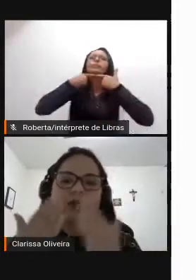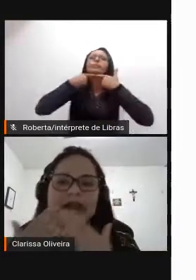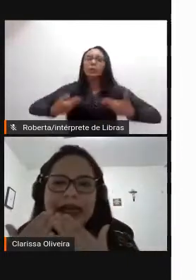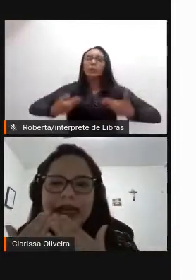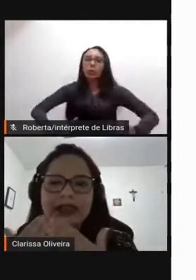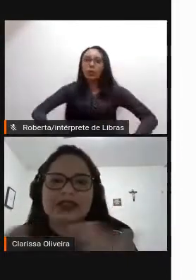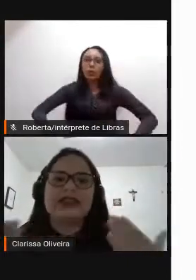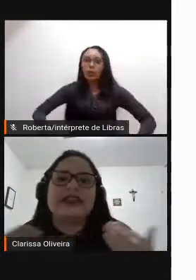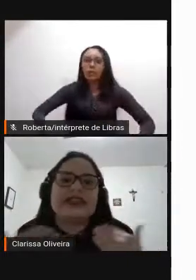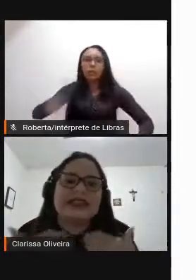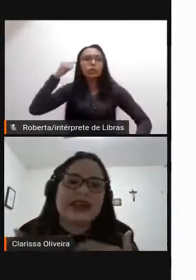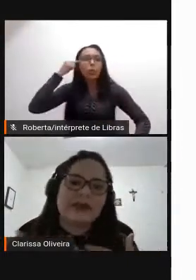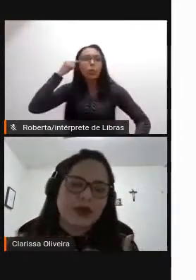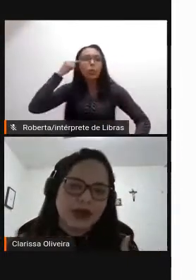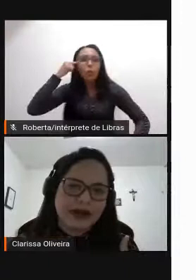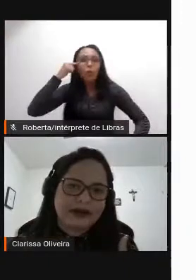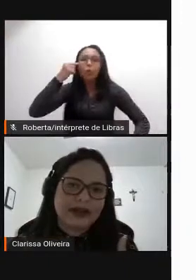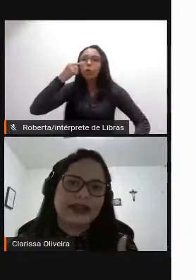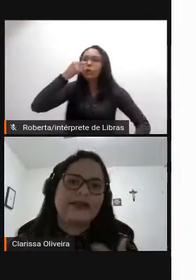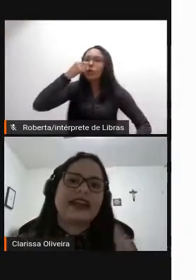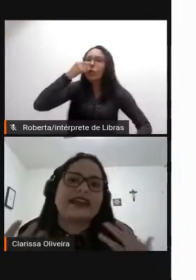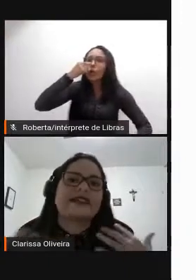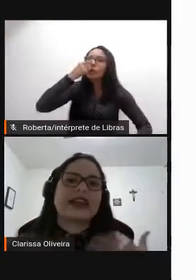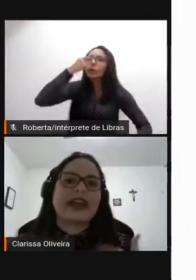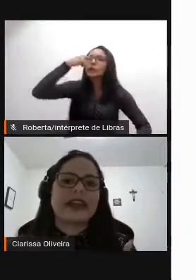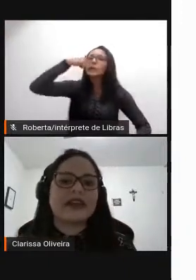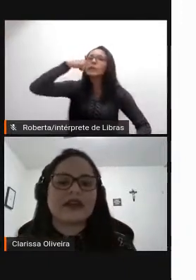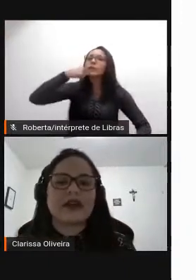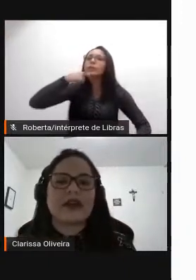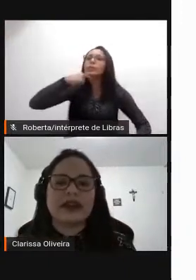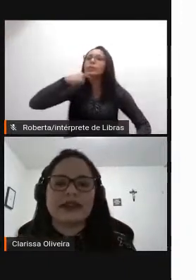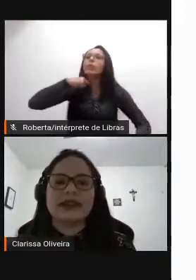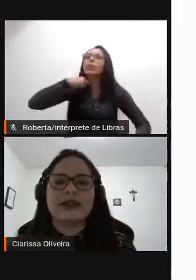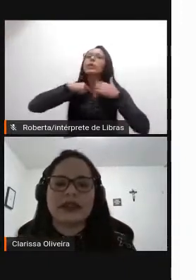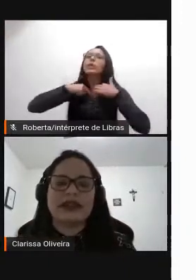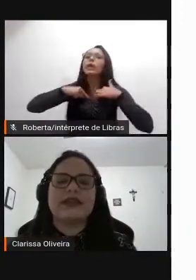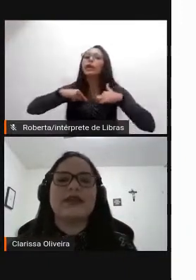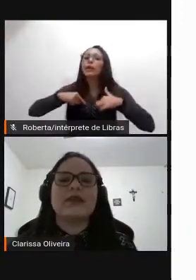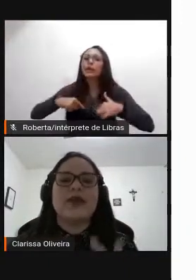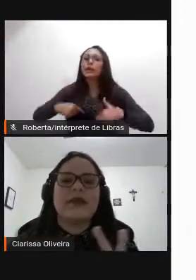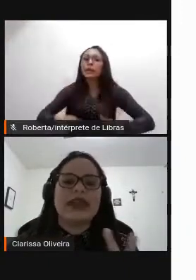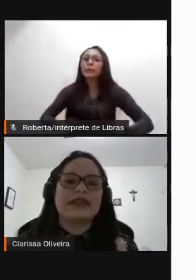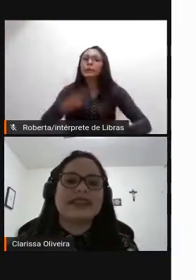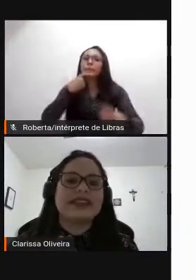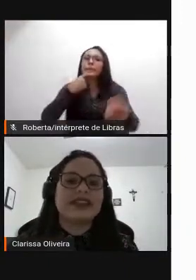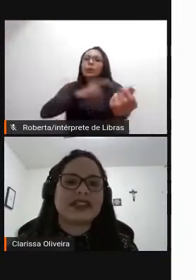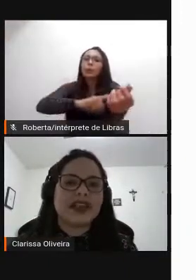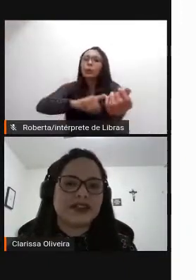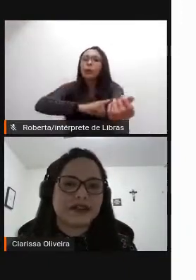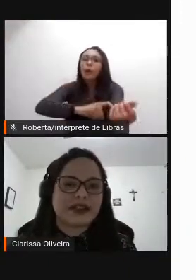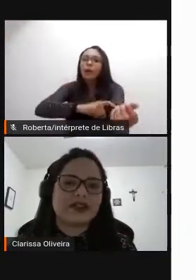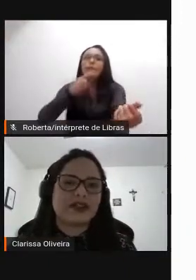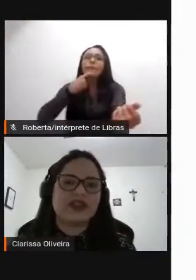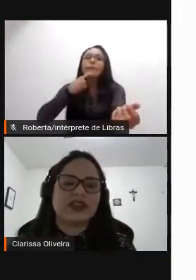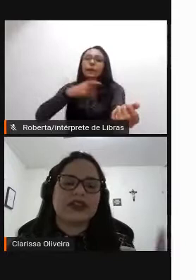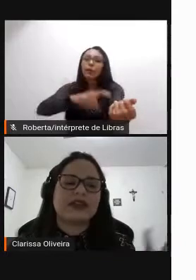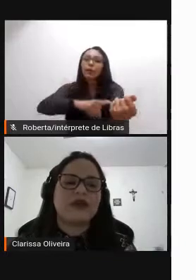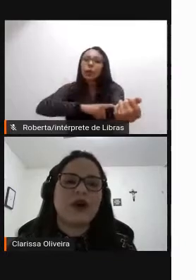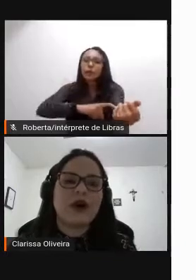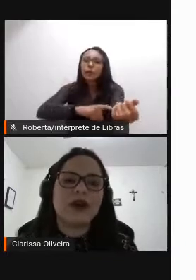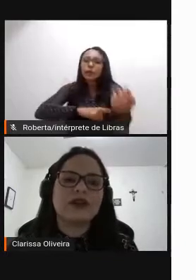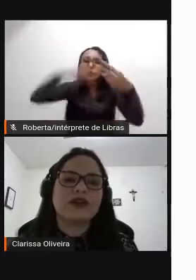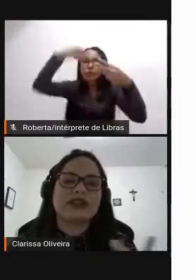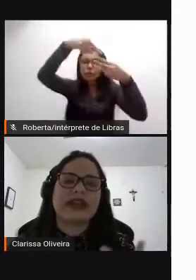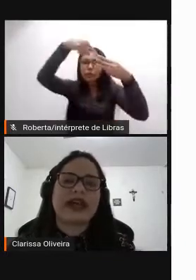olhos, do nariz e da boca. Ele vai entrar na nossa corrente sanguínea por meio dessas 3 vias. Não